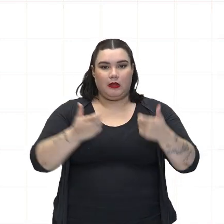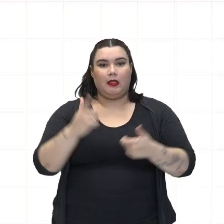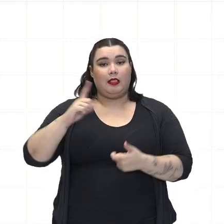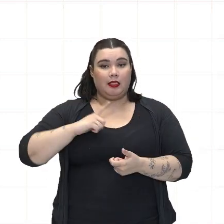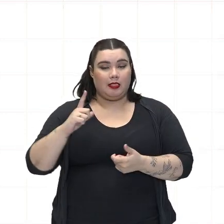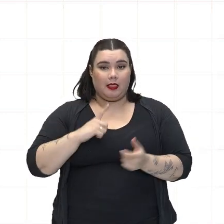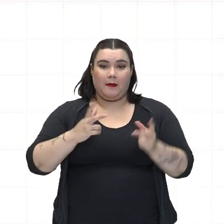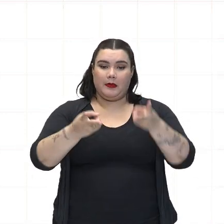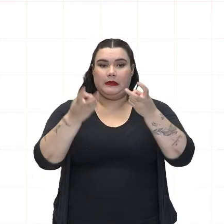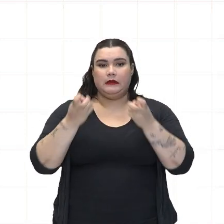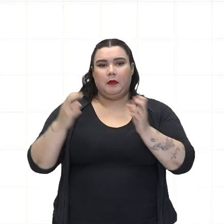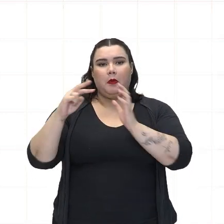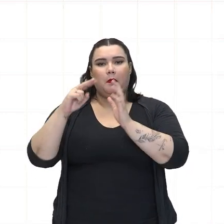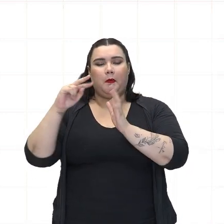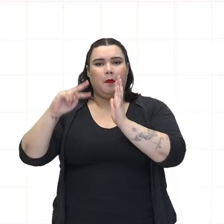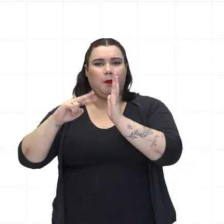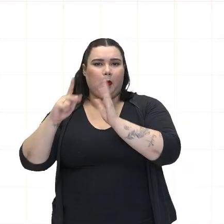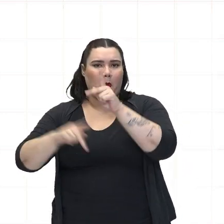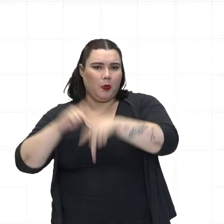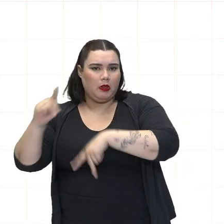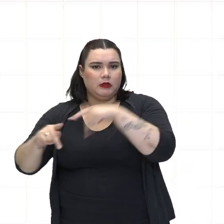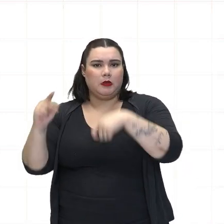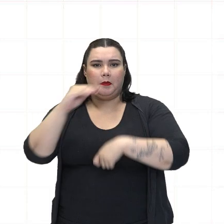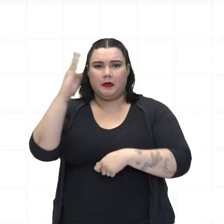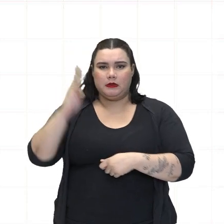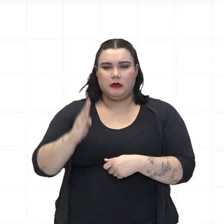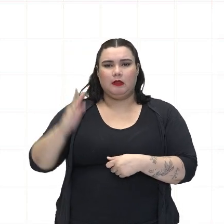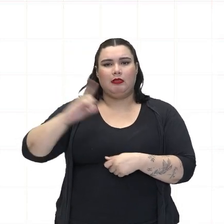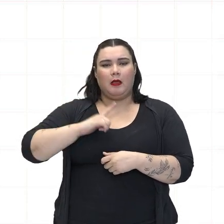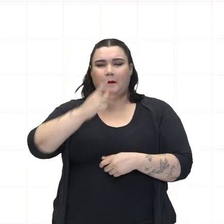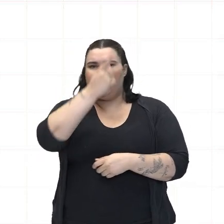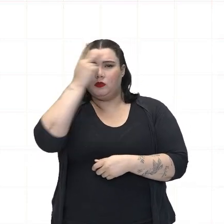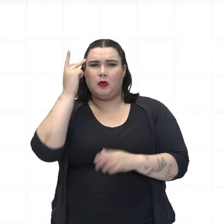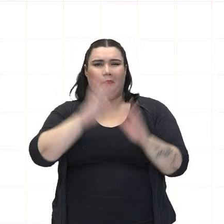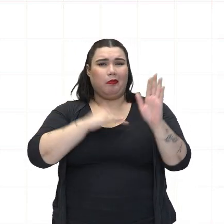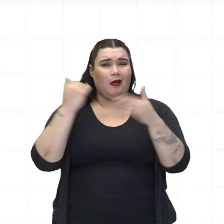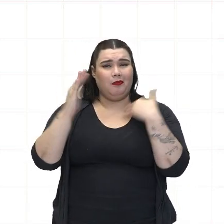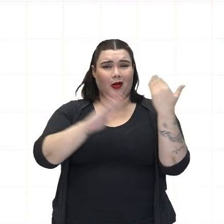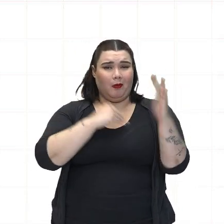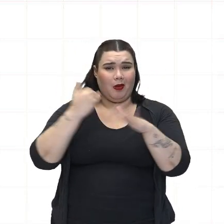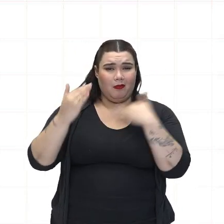impacto significativo da população brasileira, houve perdas humanas